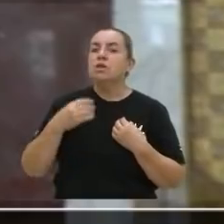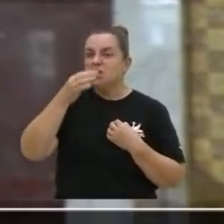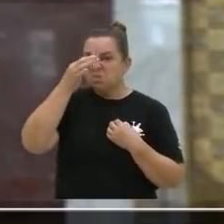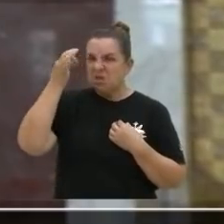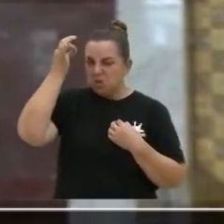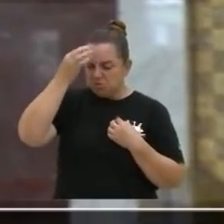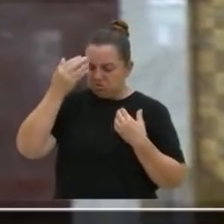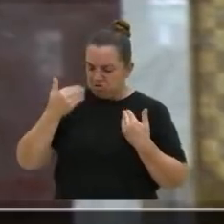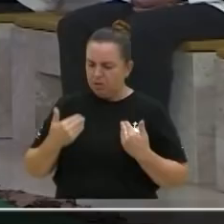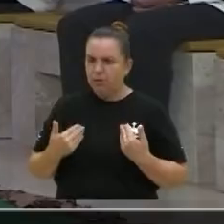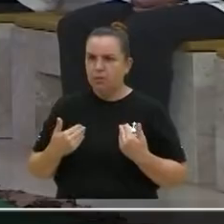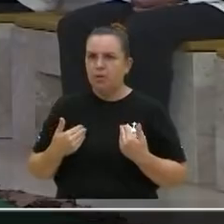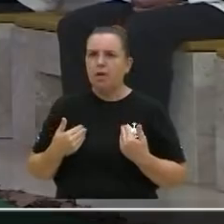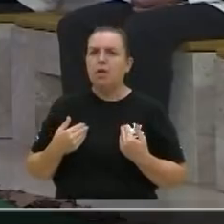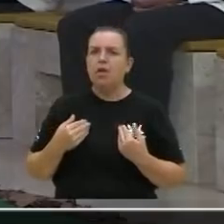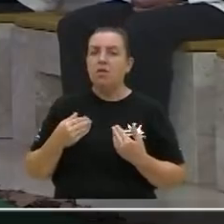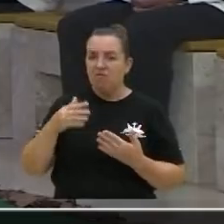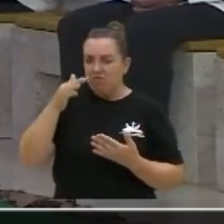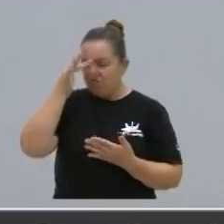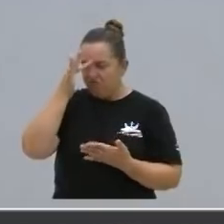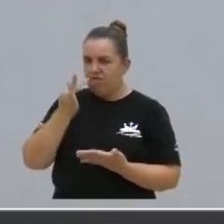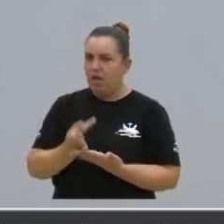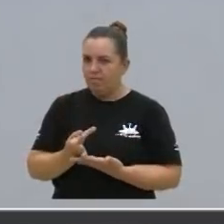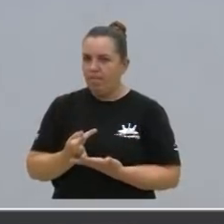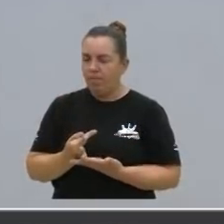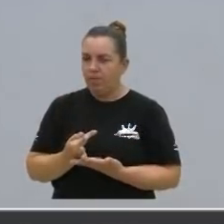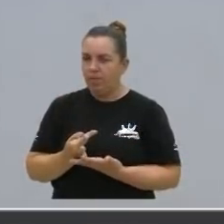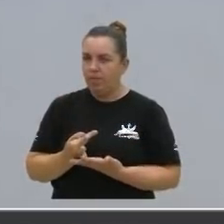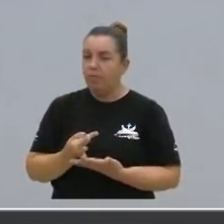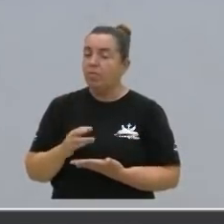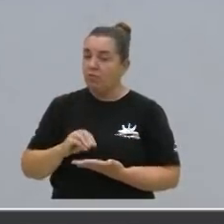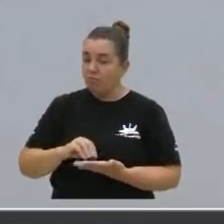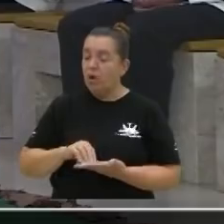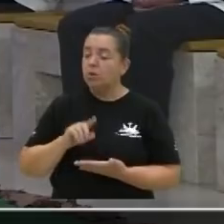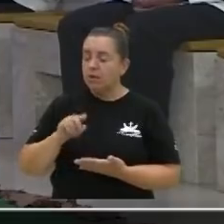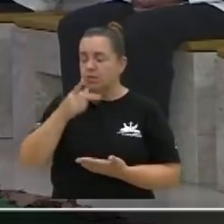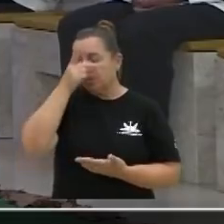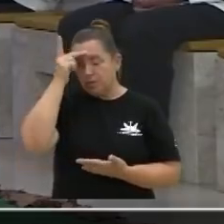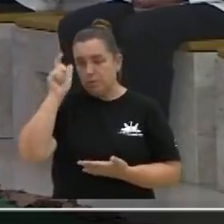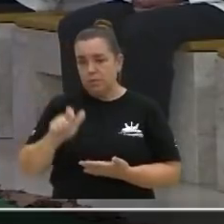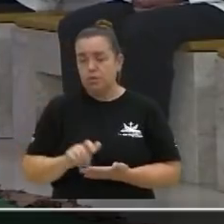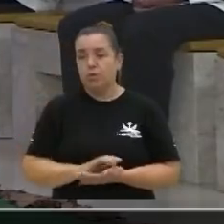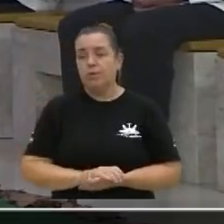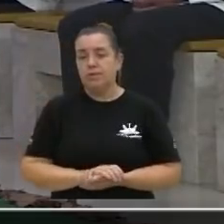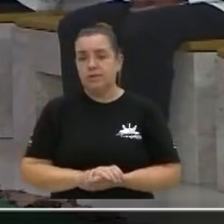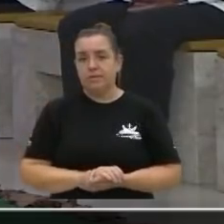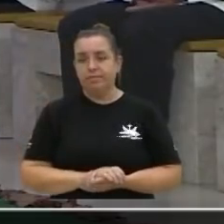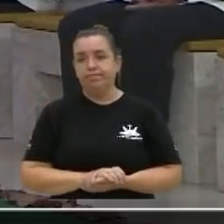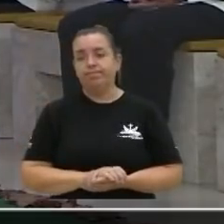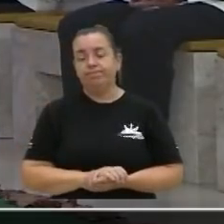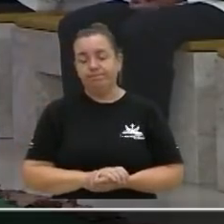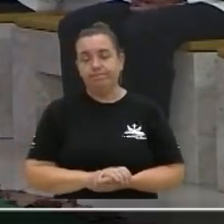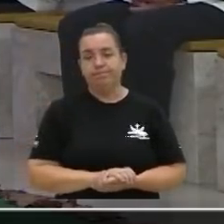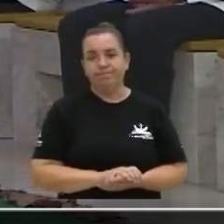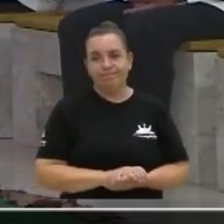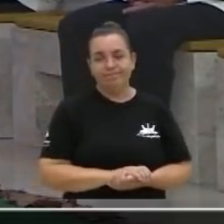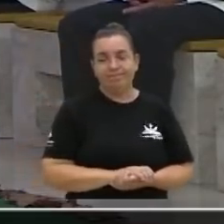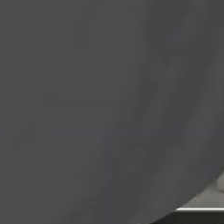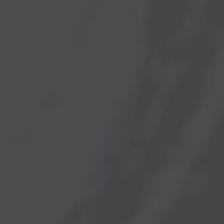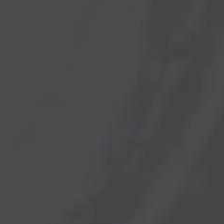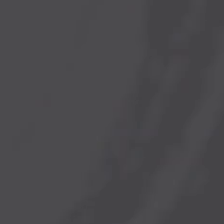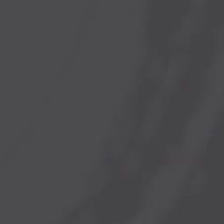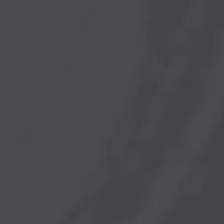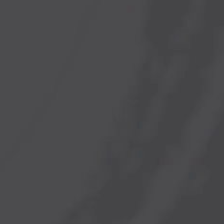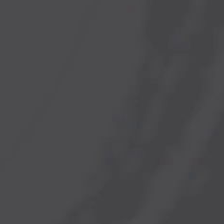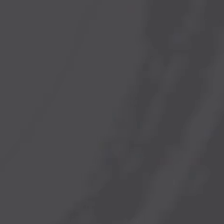cheios do Espírito Santo e com muita fé. estão faltando Barnabés da vida.